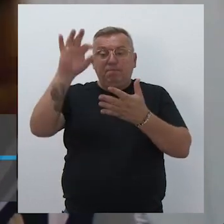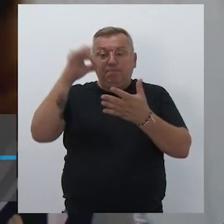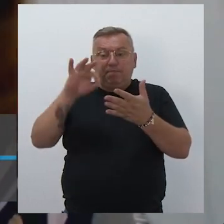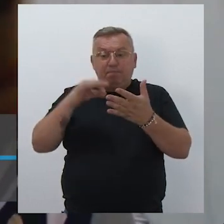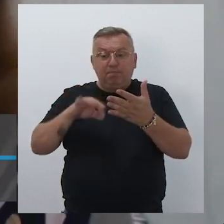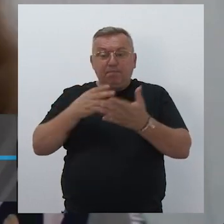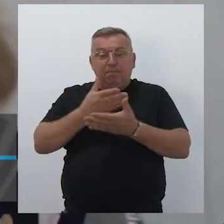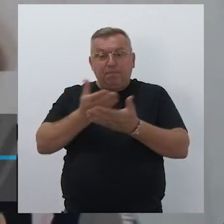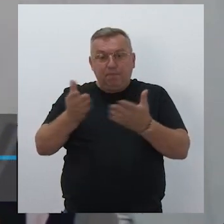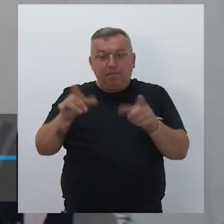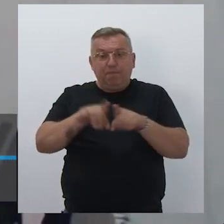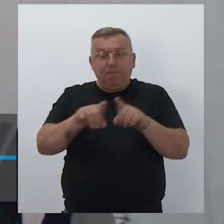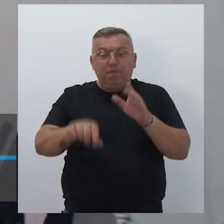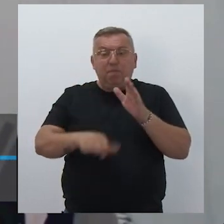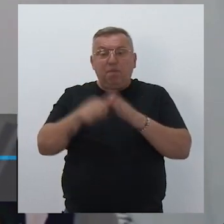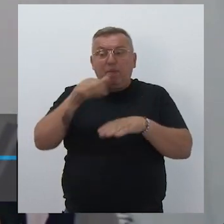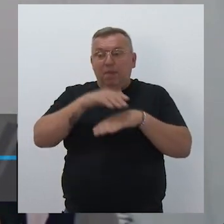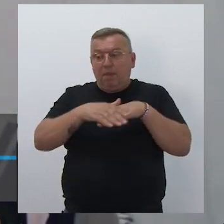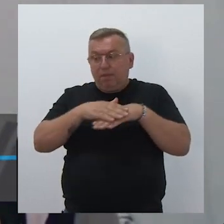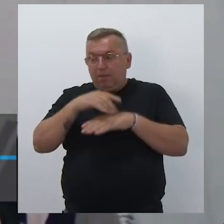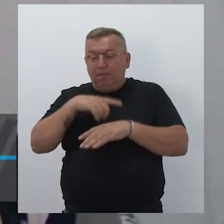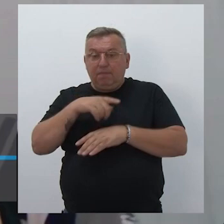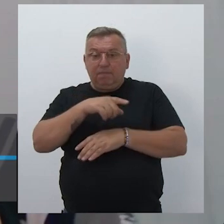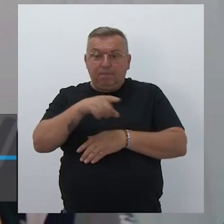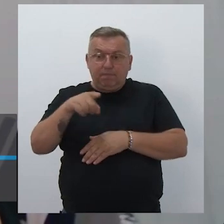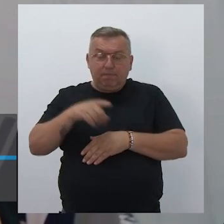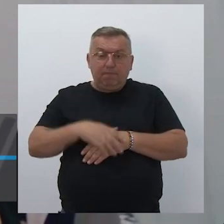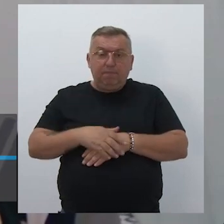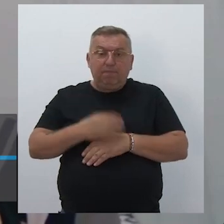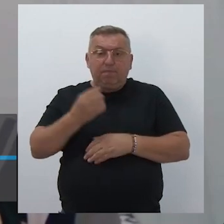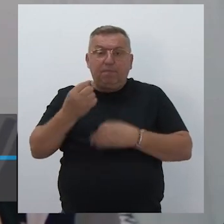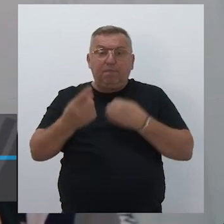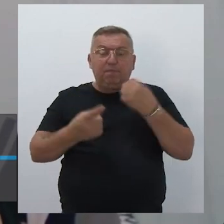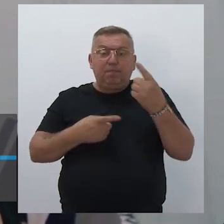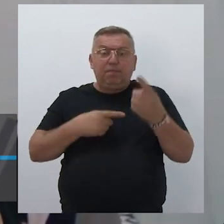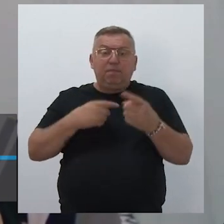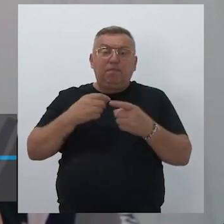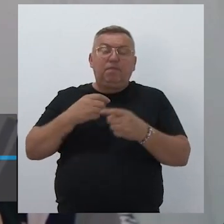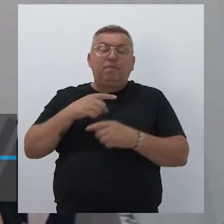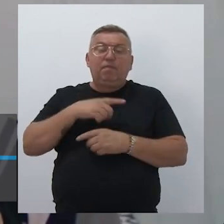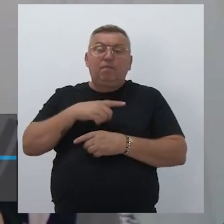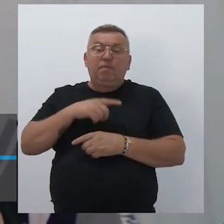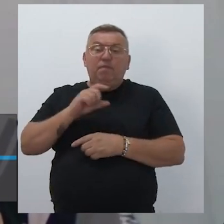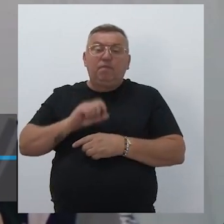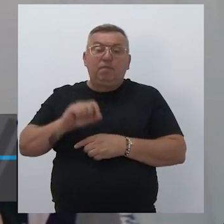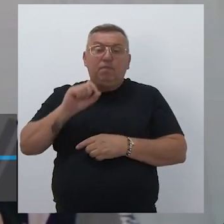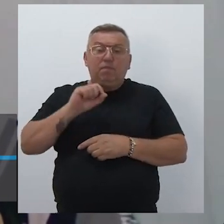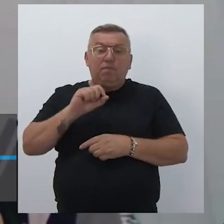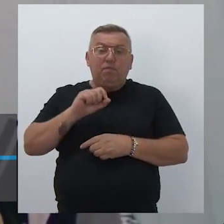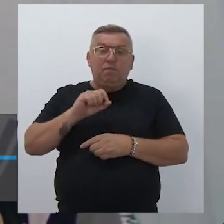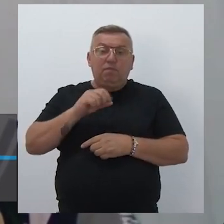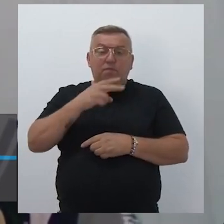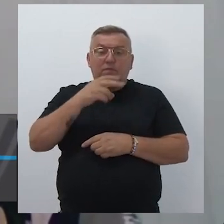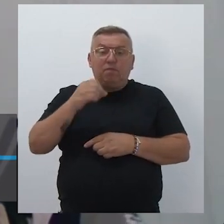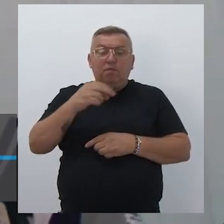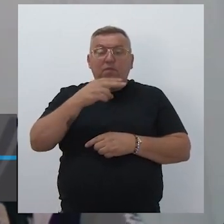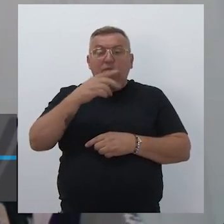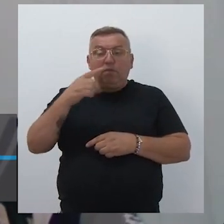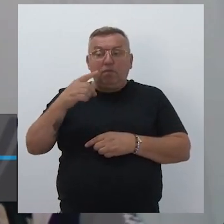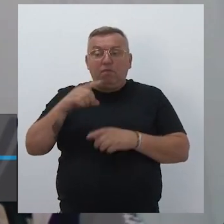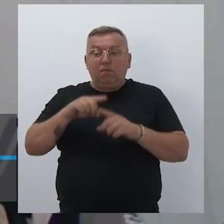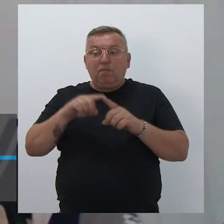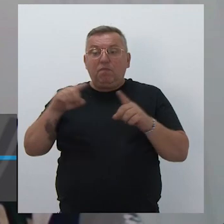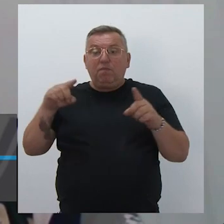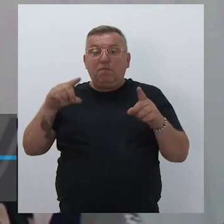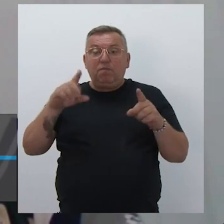falei, também é a primeira conversa que eles vão ter com vocês, ao longo de muitas que teremos aí de formação em 2021,